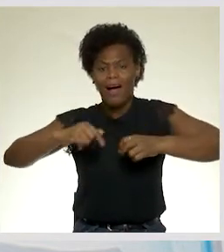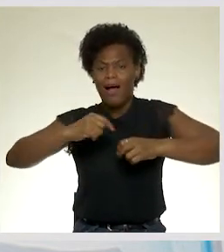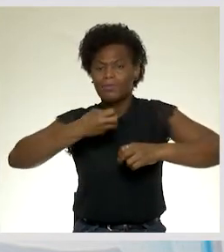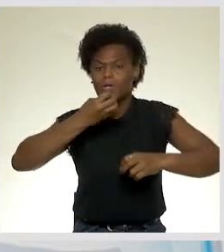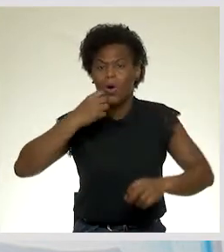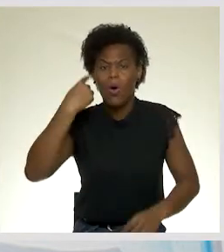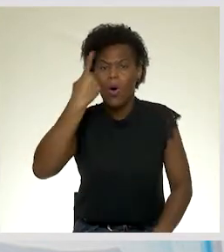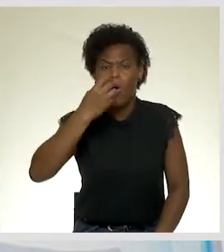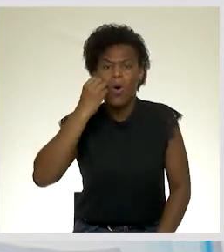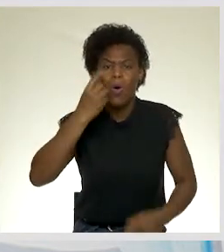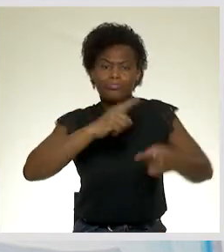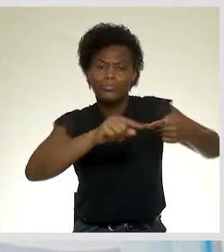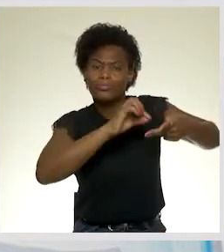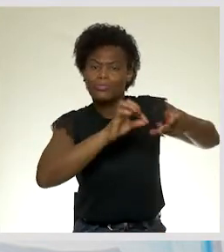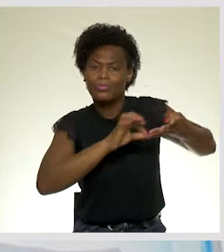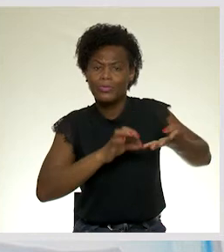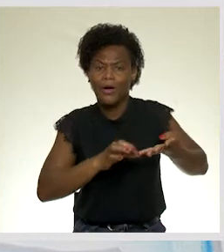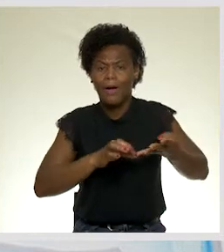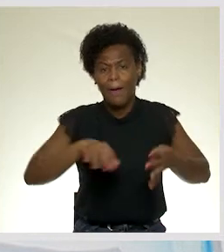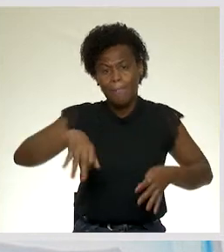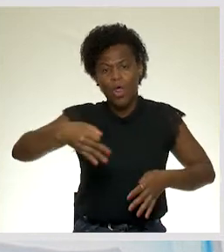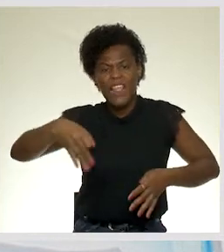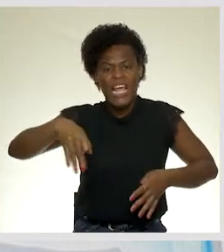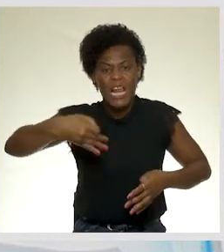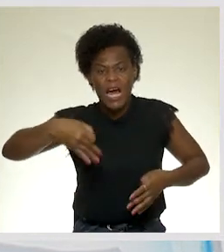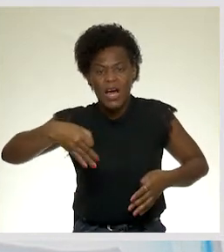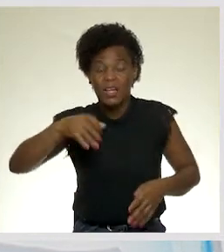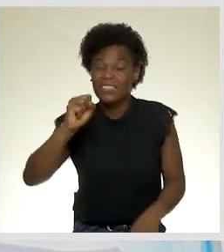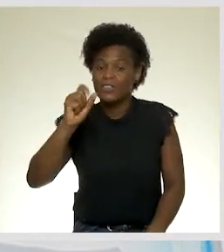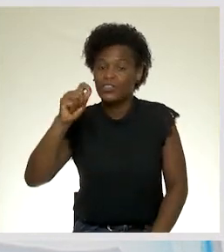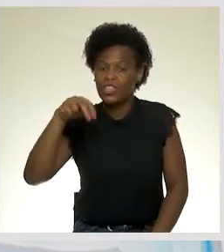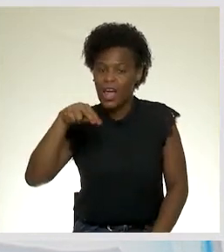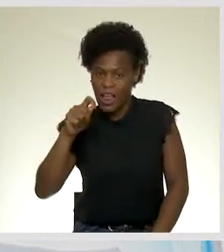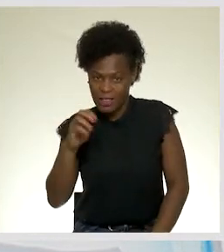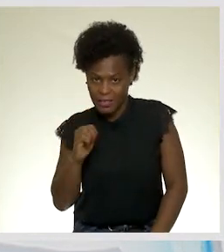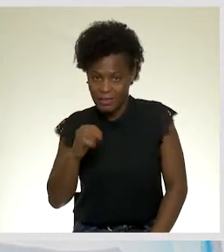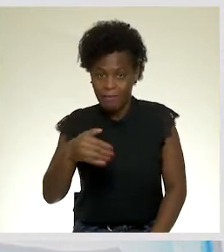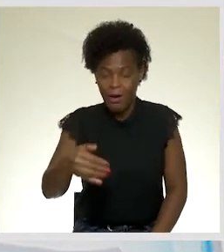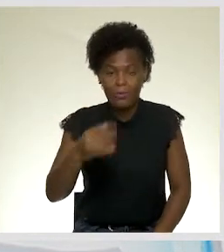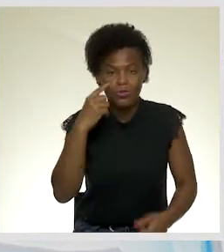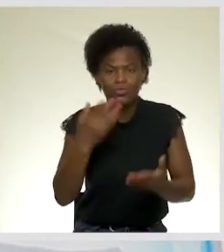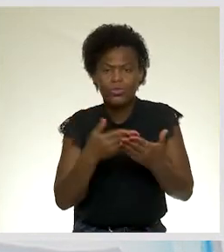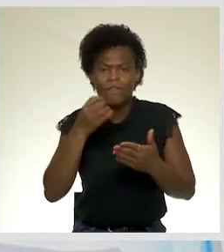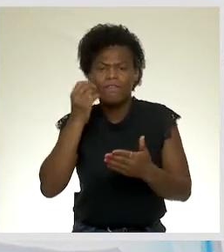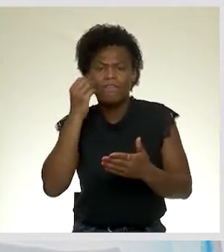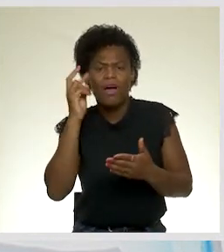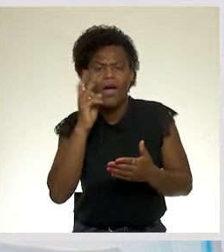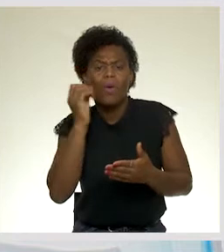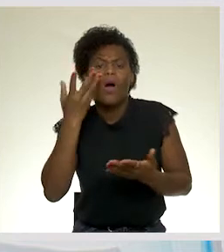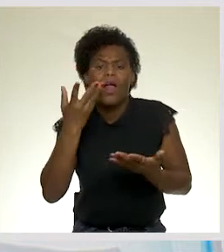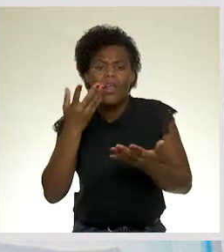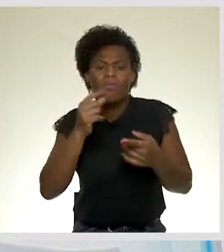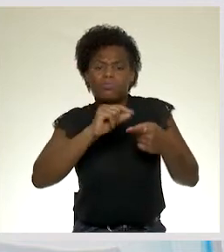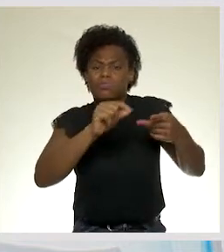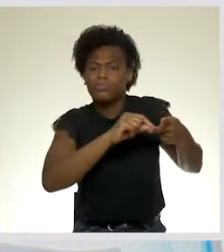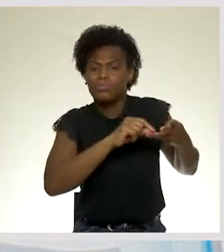características, proteínas e gene. Ou seja, vamos estudar para ver quais são as nossas características que nós manifestamos, o que